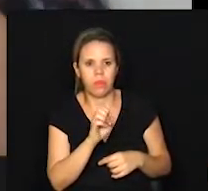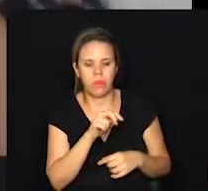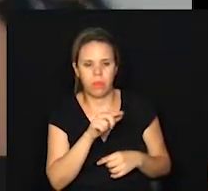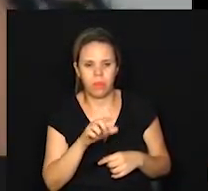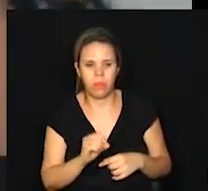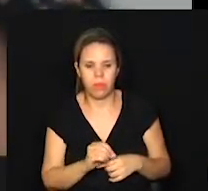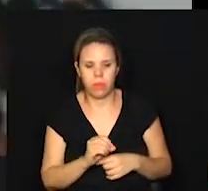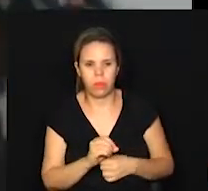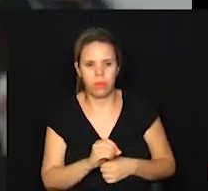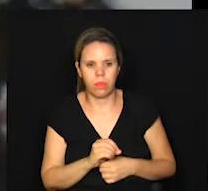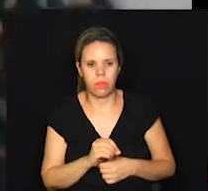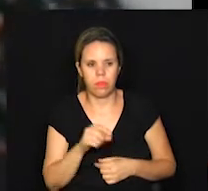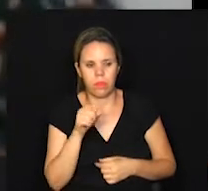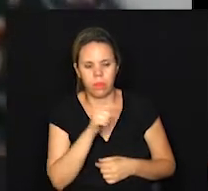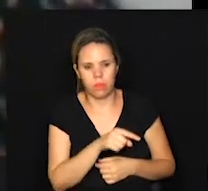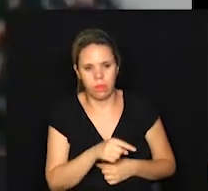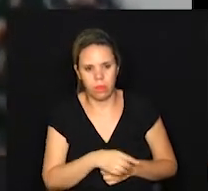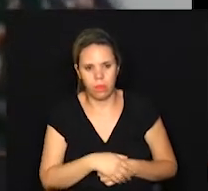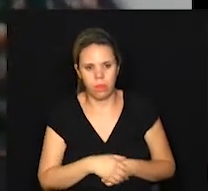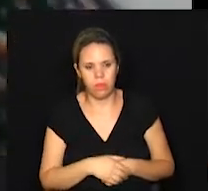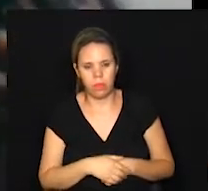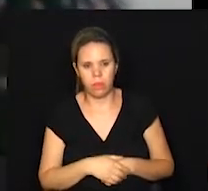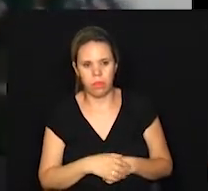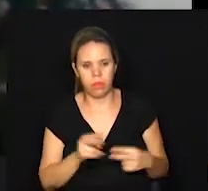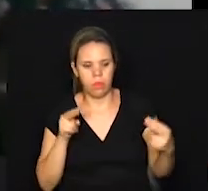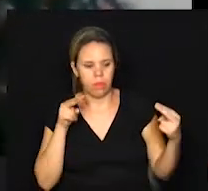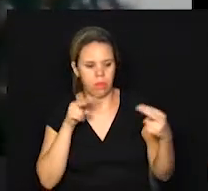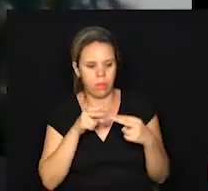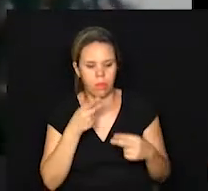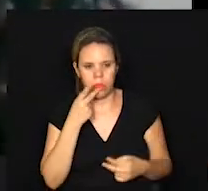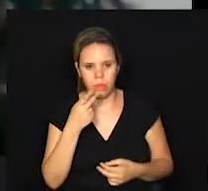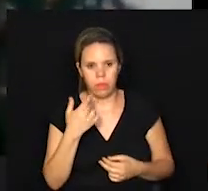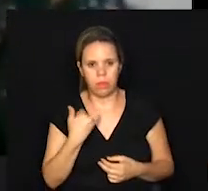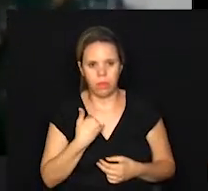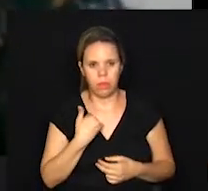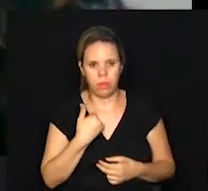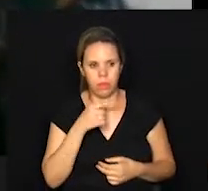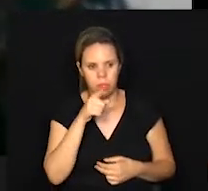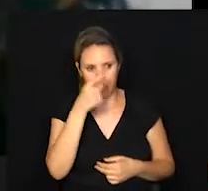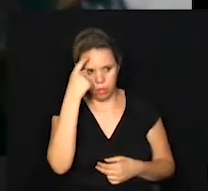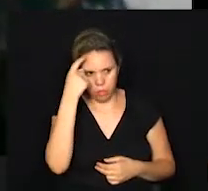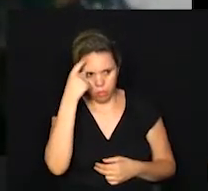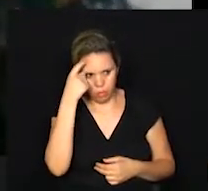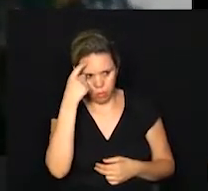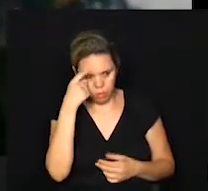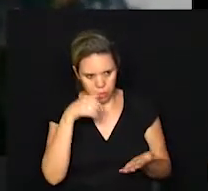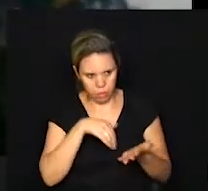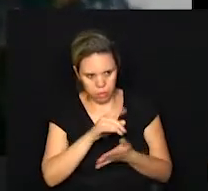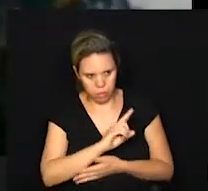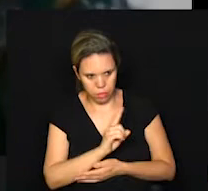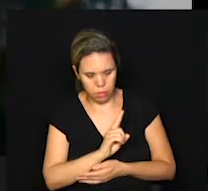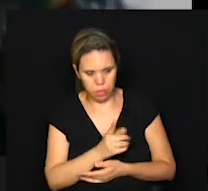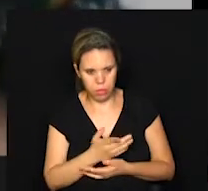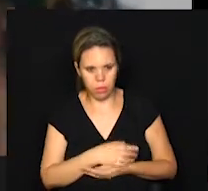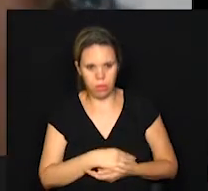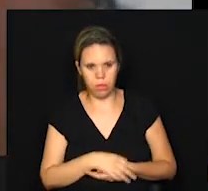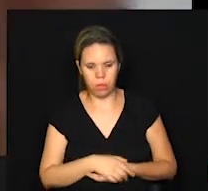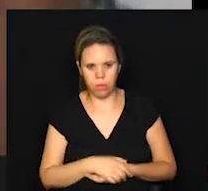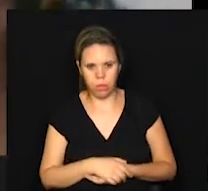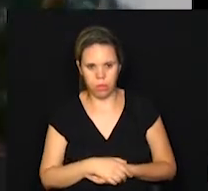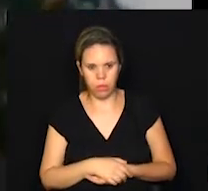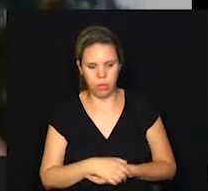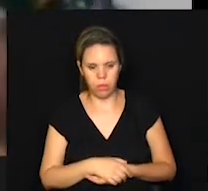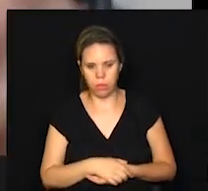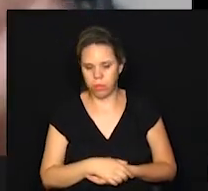professor. Enzo Fiorelli Vasques olhando para mim e dizendo para mim, se você pensa que eu vou lhe demitir, você está muito enganada, porque eu não vou dar